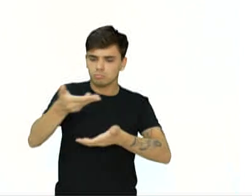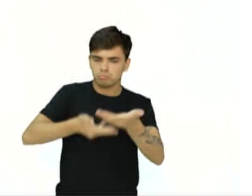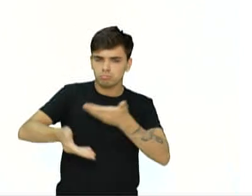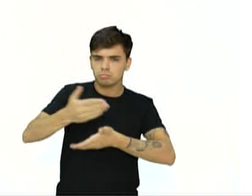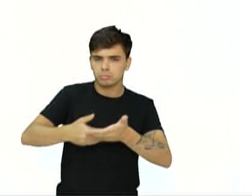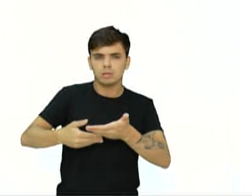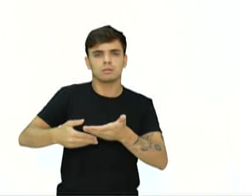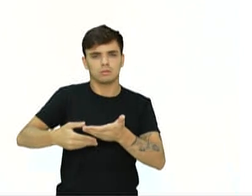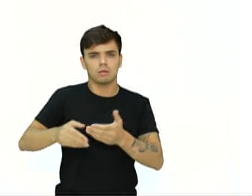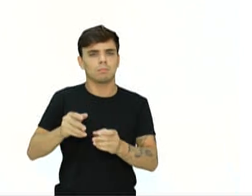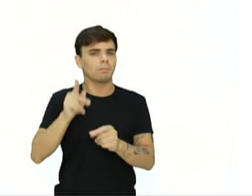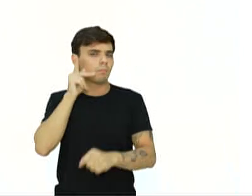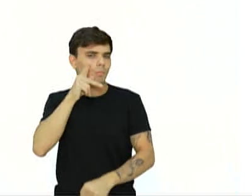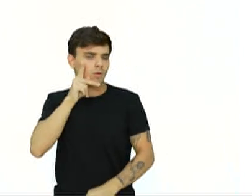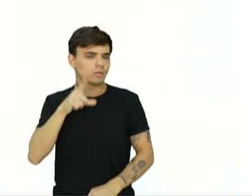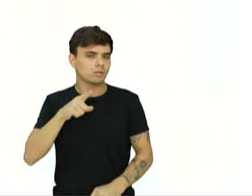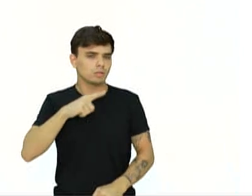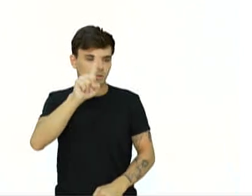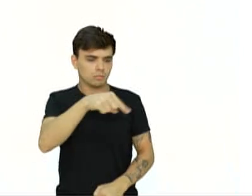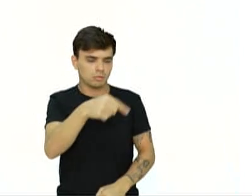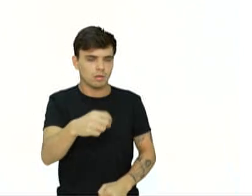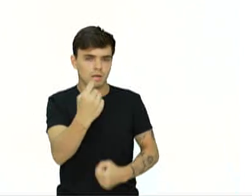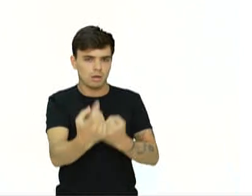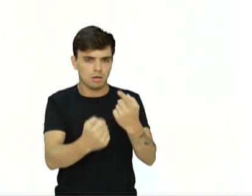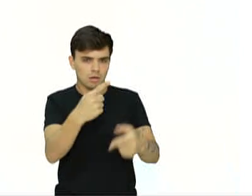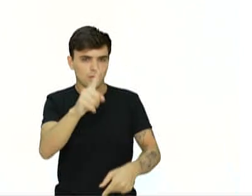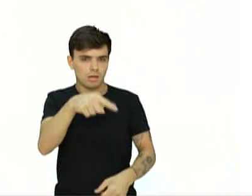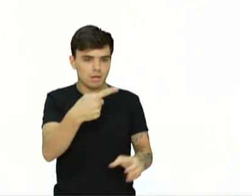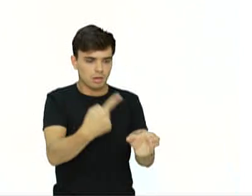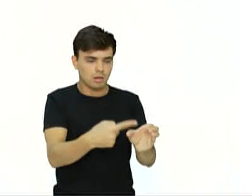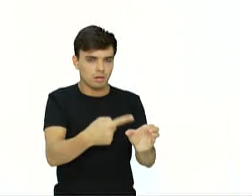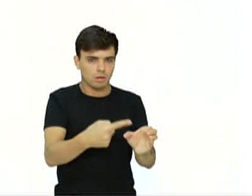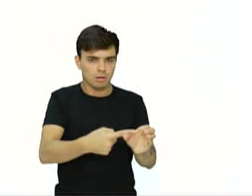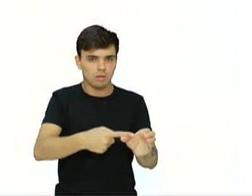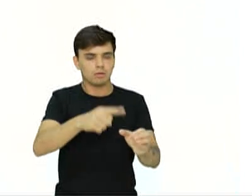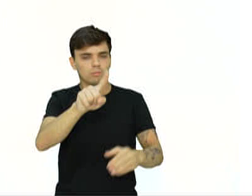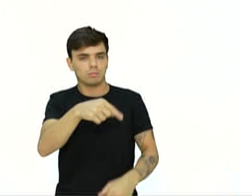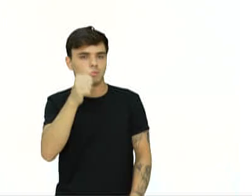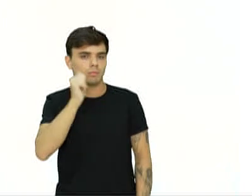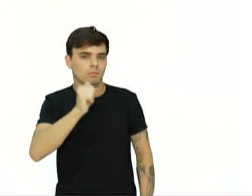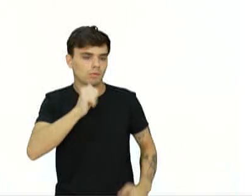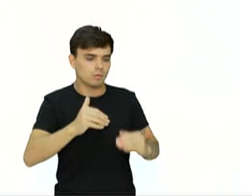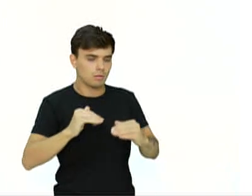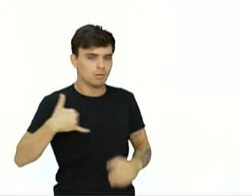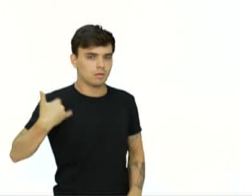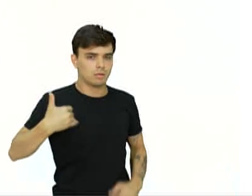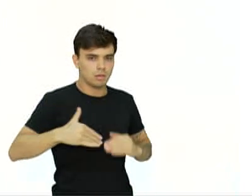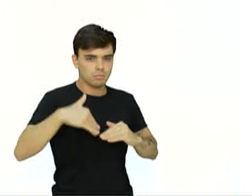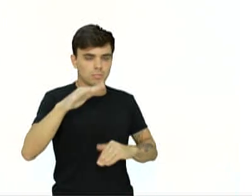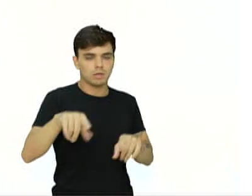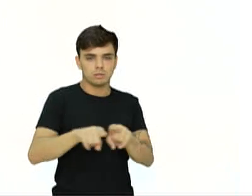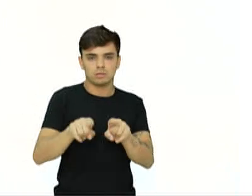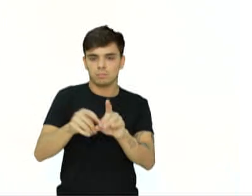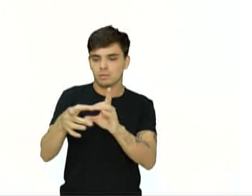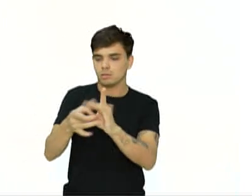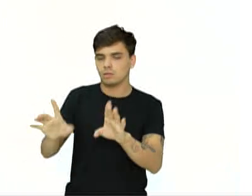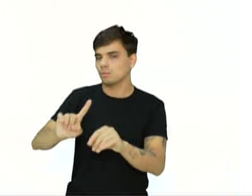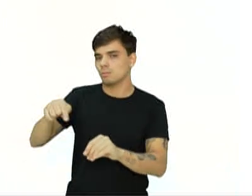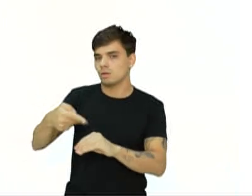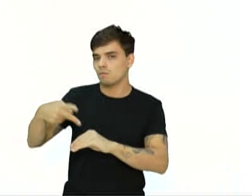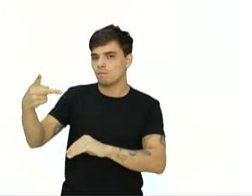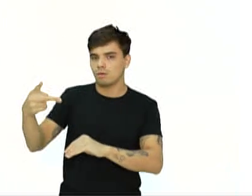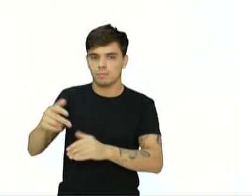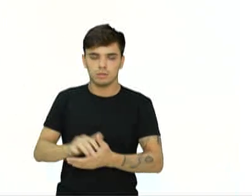era restrito àqueles que eram considerados cidadãos, homens, maiores de idade, livres e não